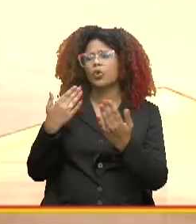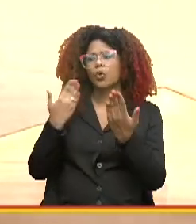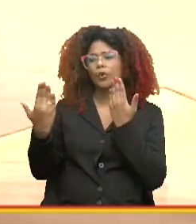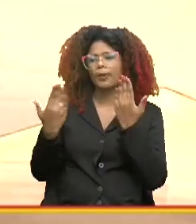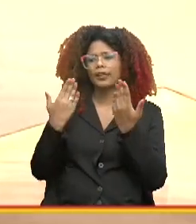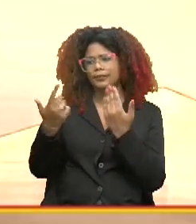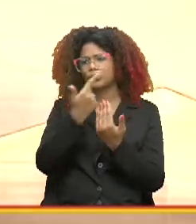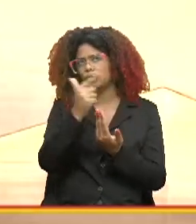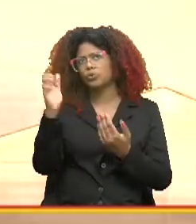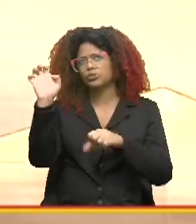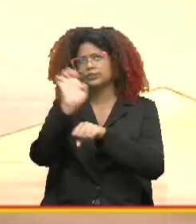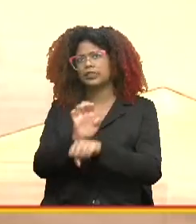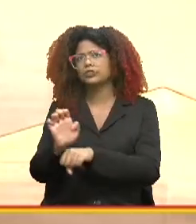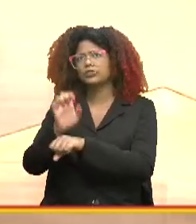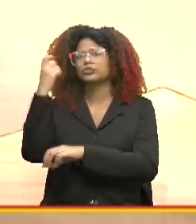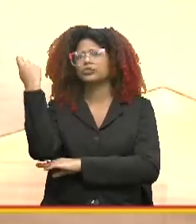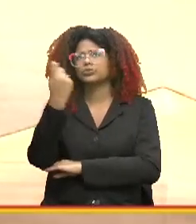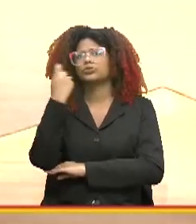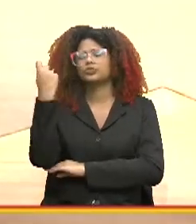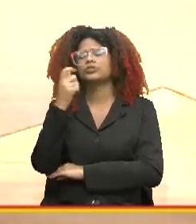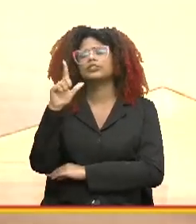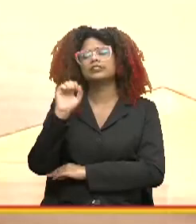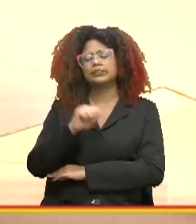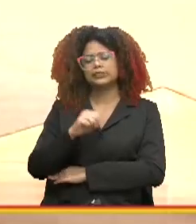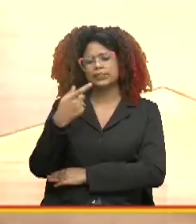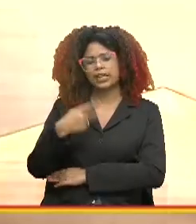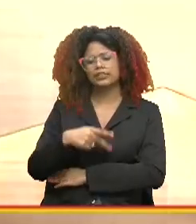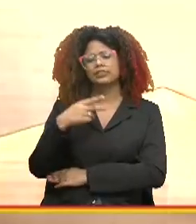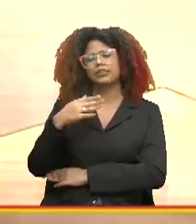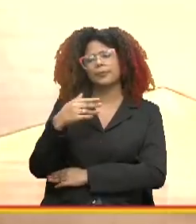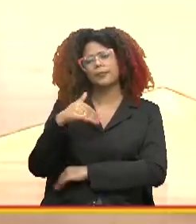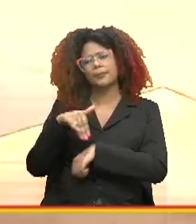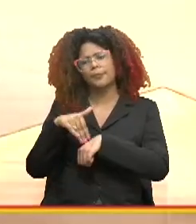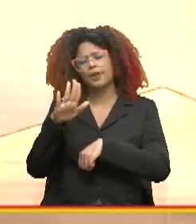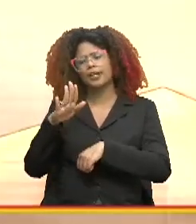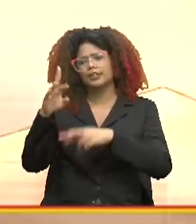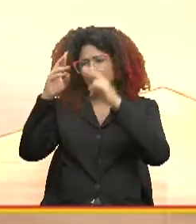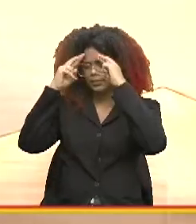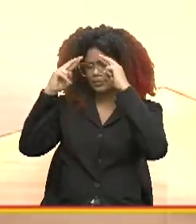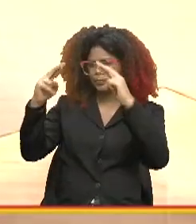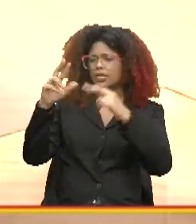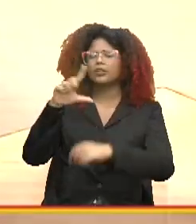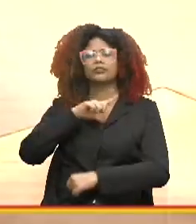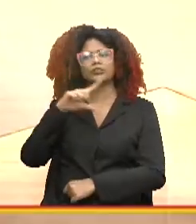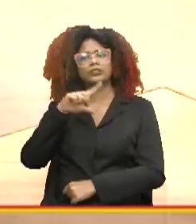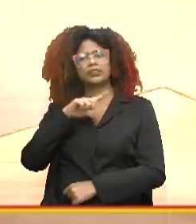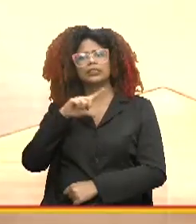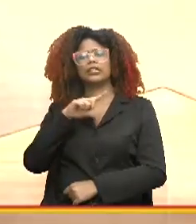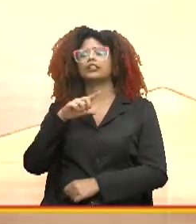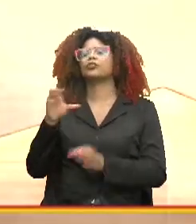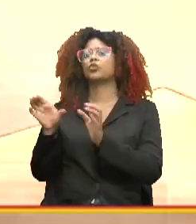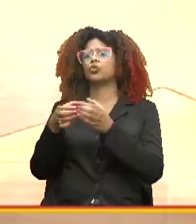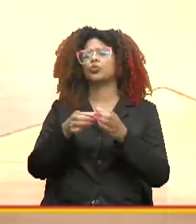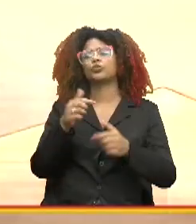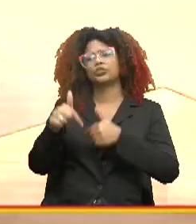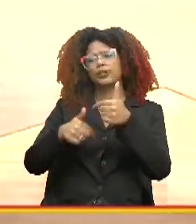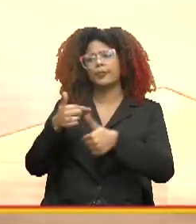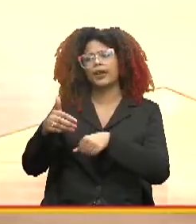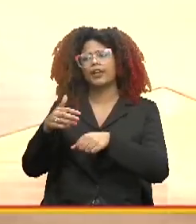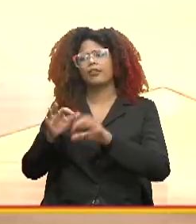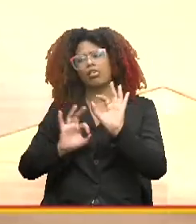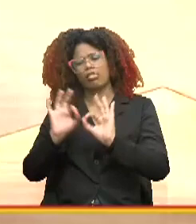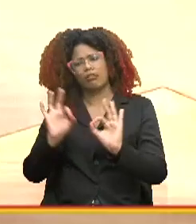comparação com outros estados do Rio Grande do Sul sim é mais respeitoso nesse sentido Então as equipes são melhor Preparadas né mas assim